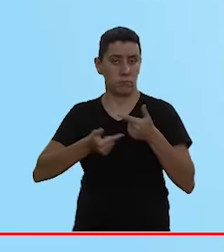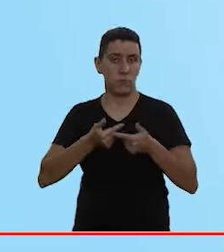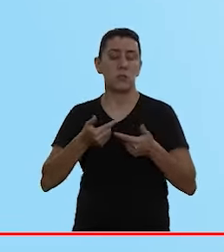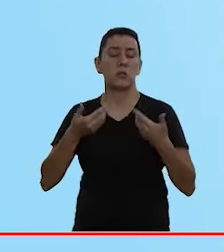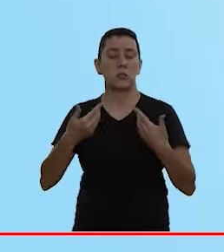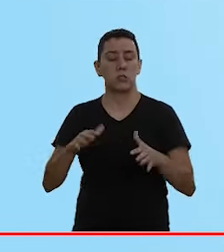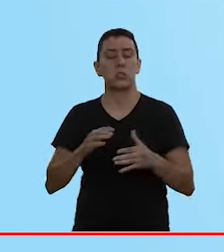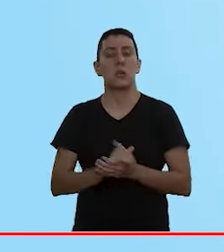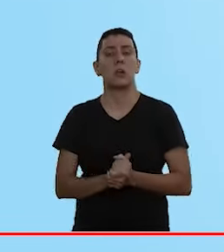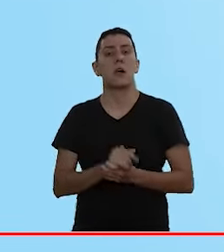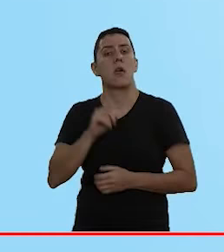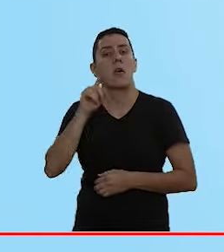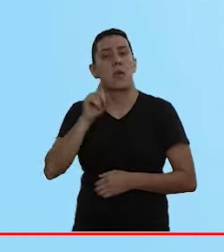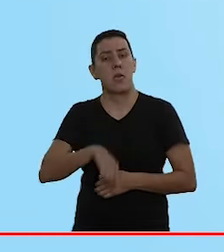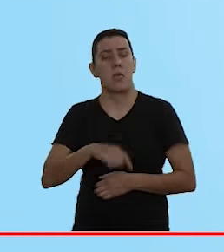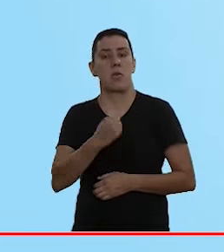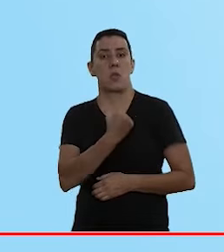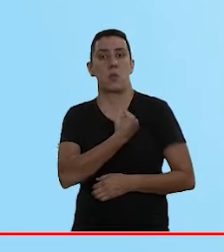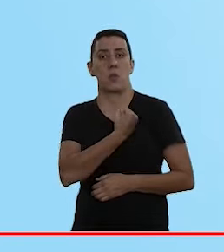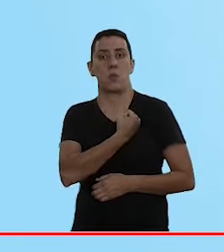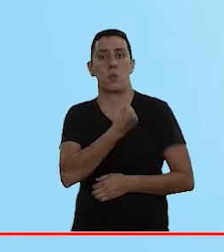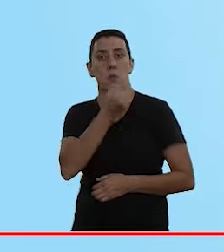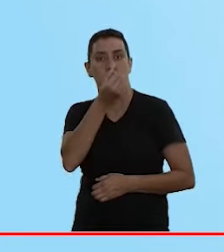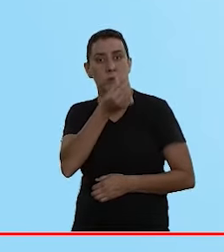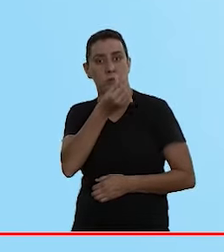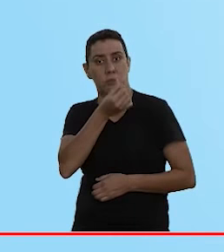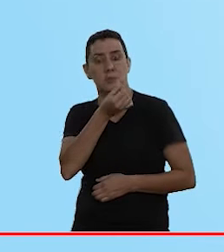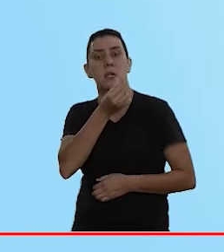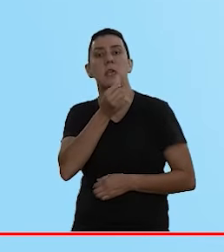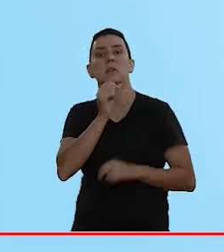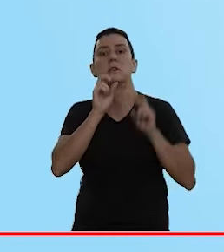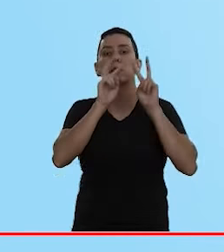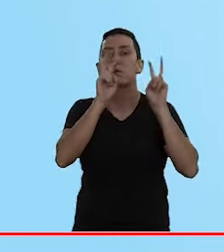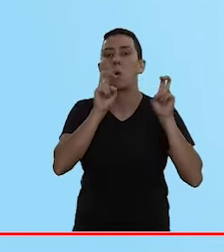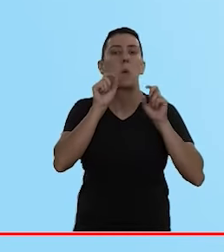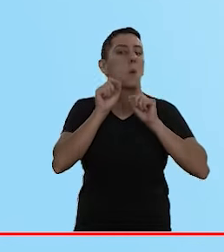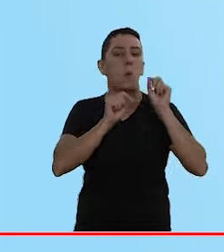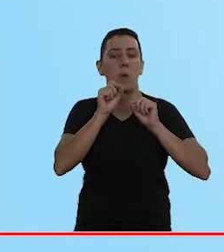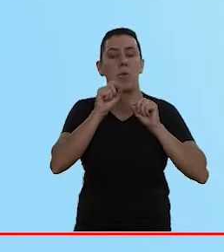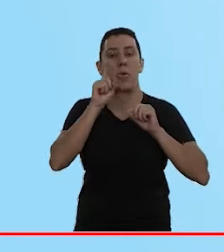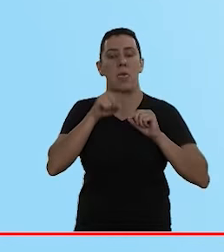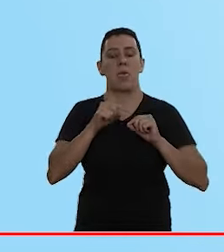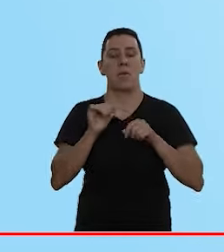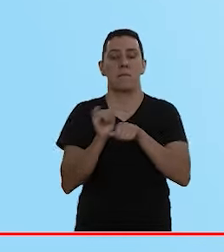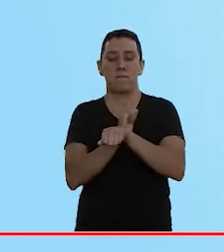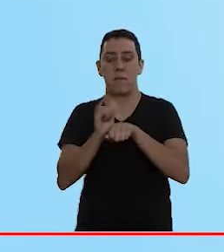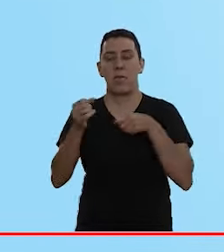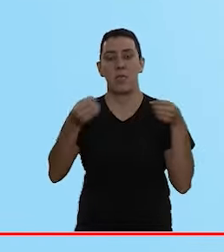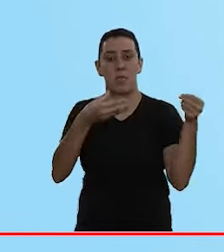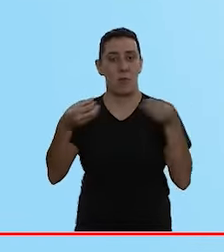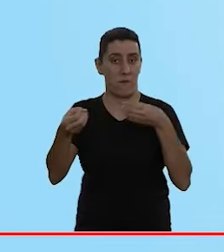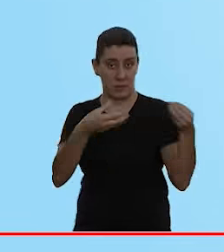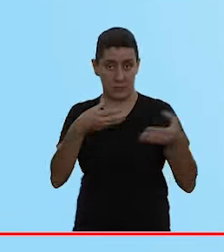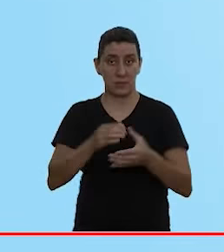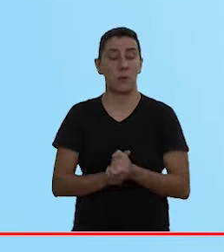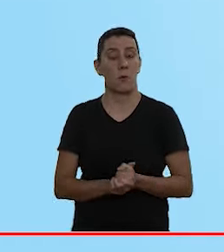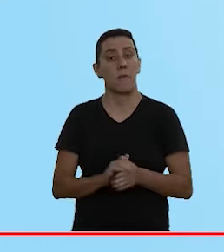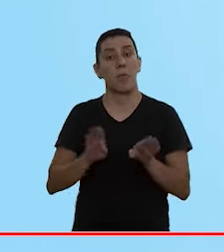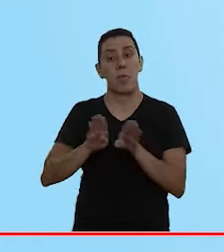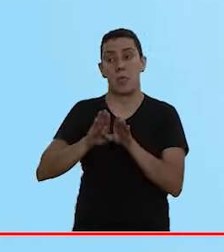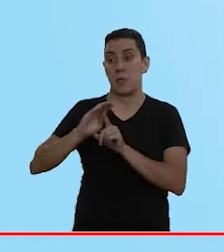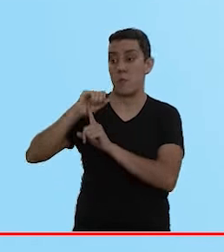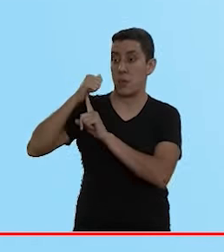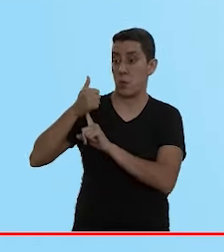somos a empresa número 6 em inovação no mundo e também a empresa número 1 em aplicação de